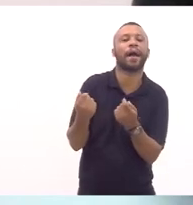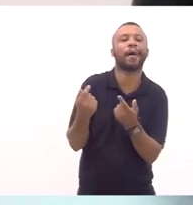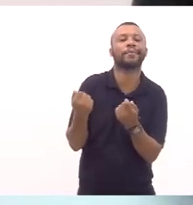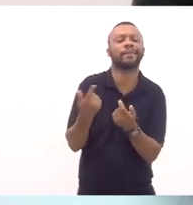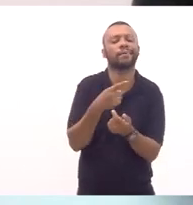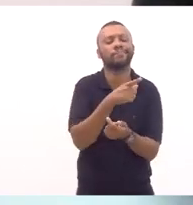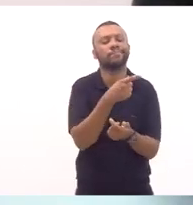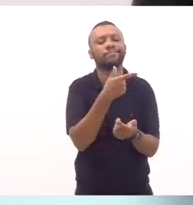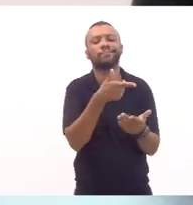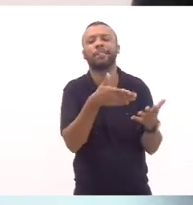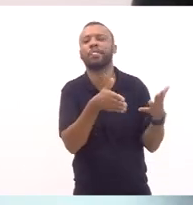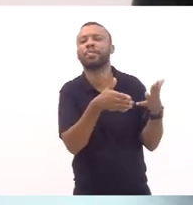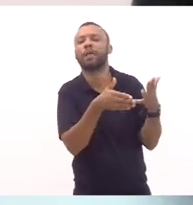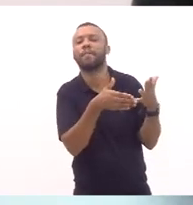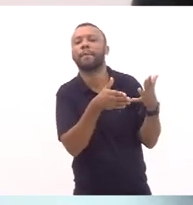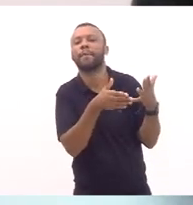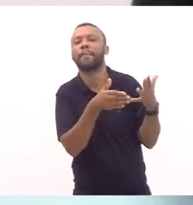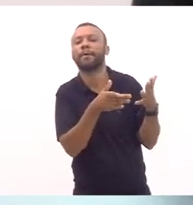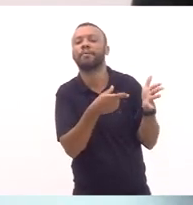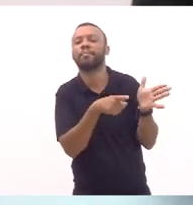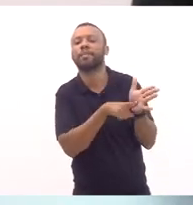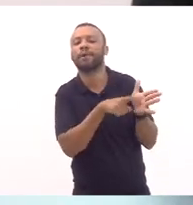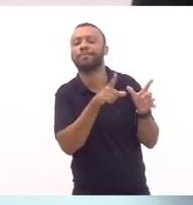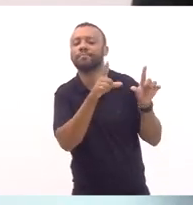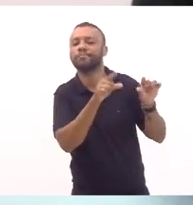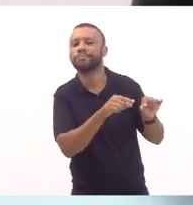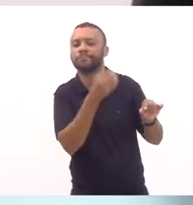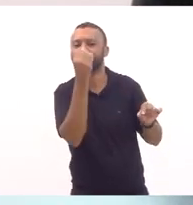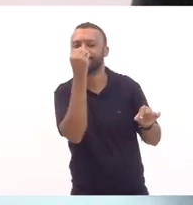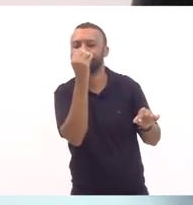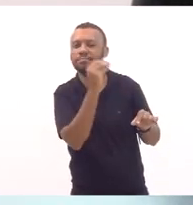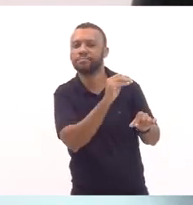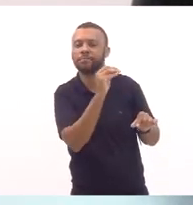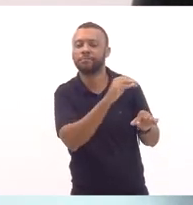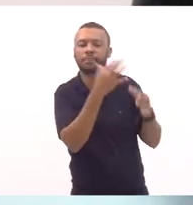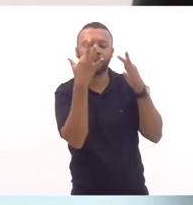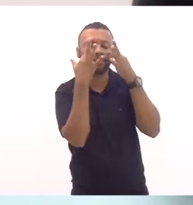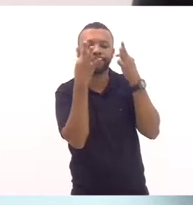menos, é ser pormenorizado, minimizado.